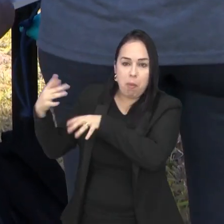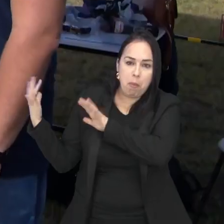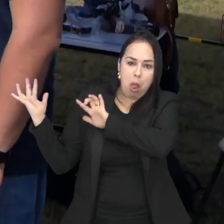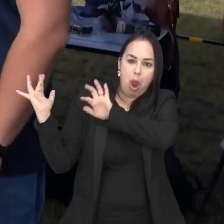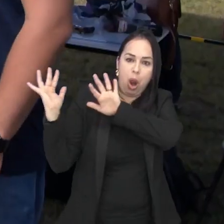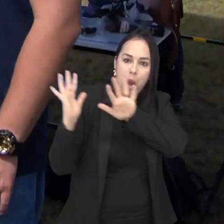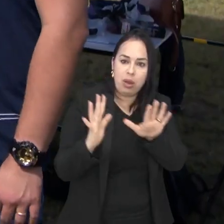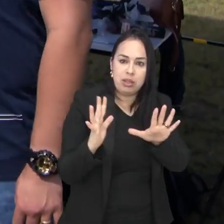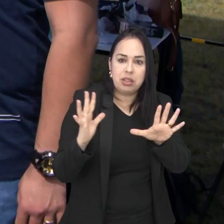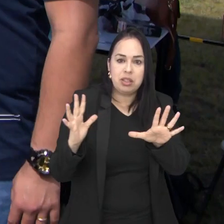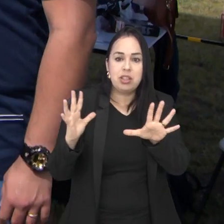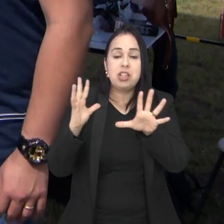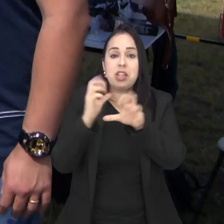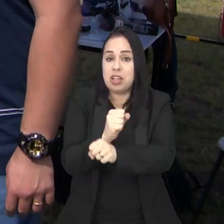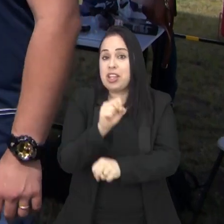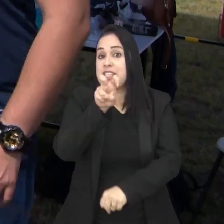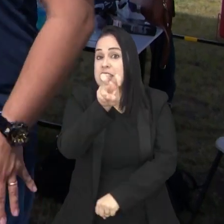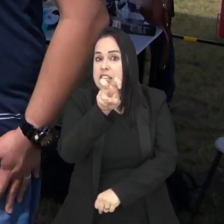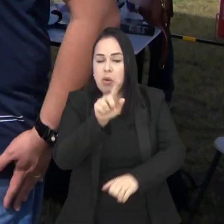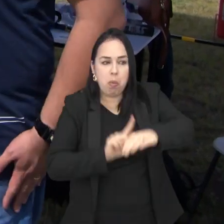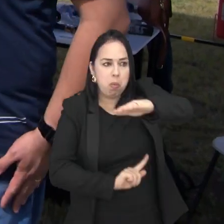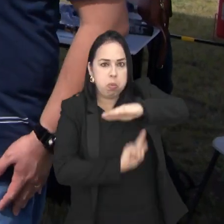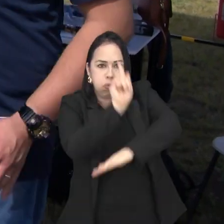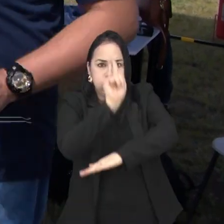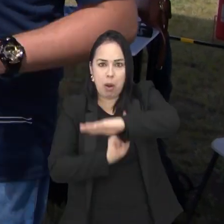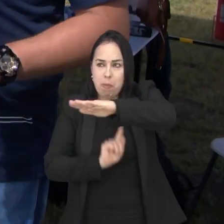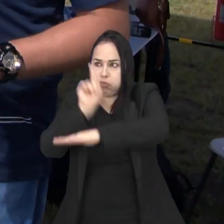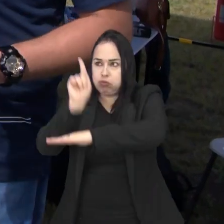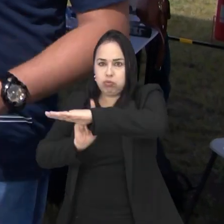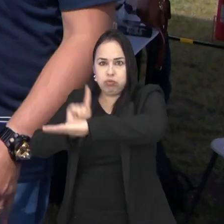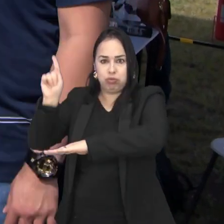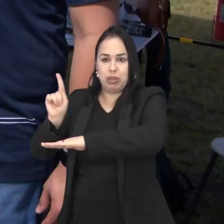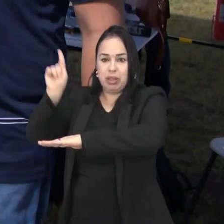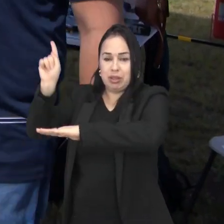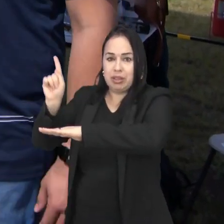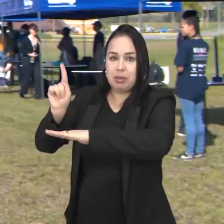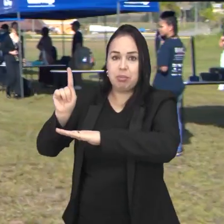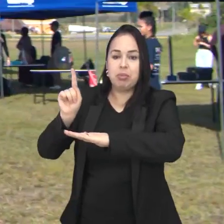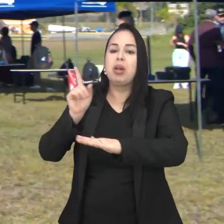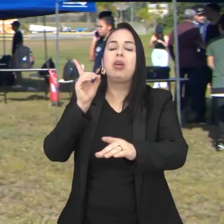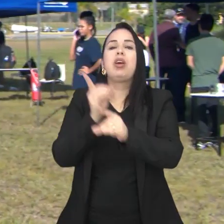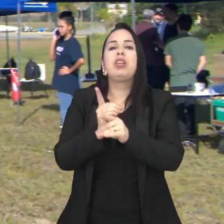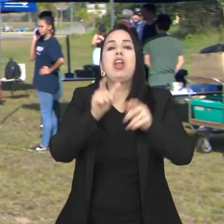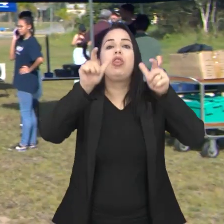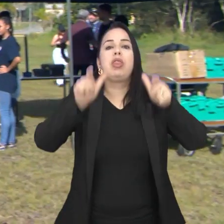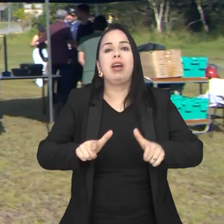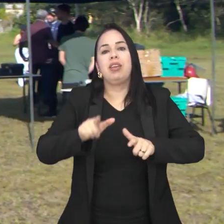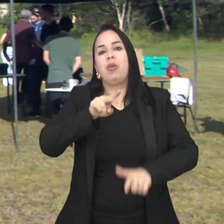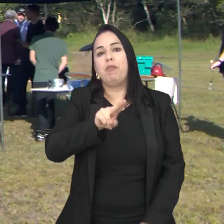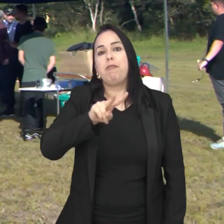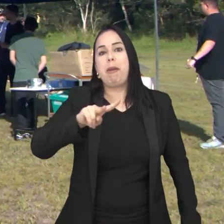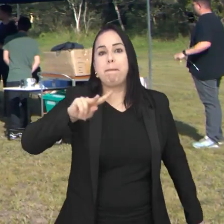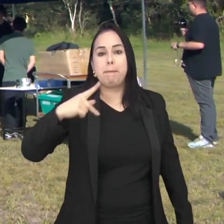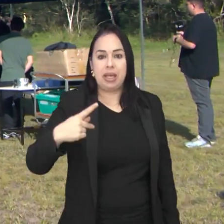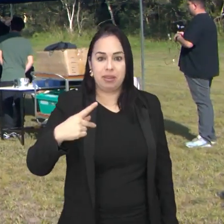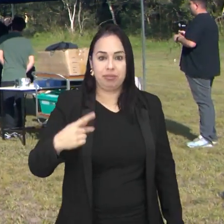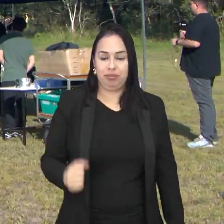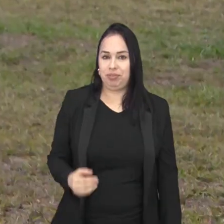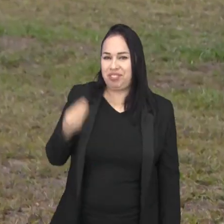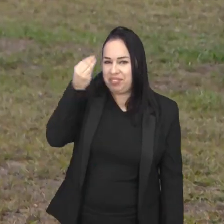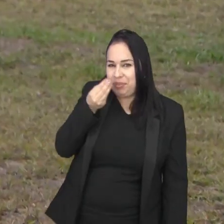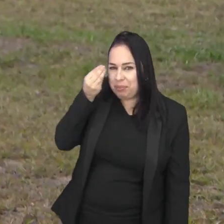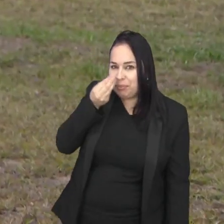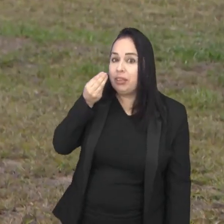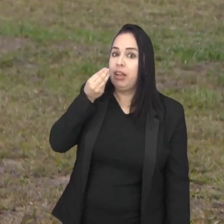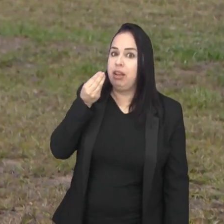inteiro. Ao todo, 5 foguetes foram confeccionados para o encontro que aconteceu no campus da Univap.